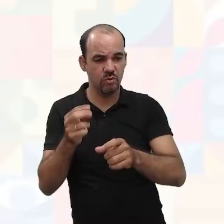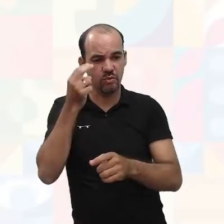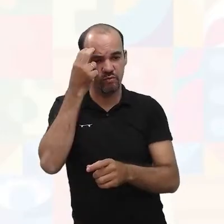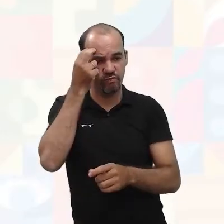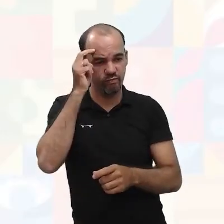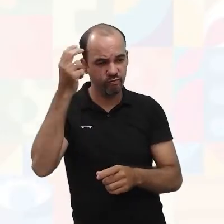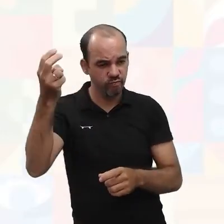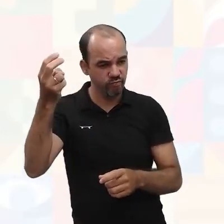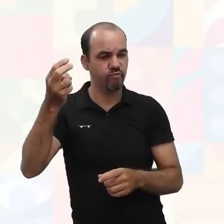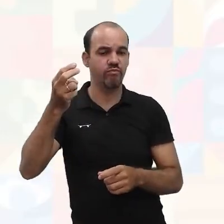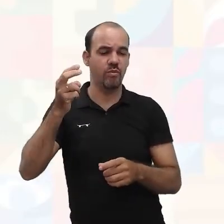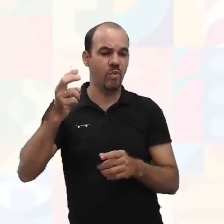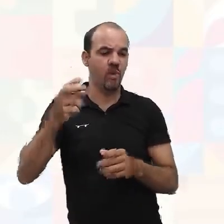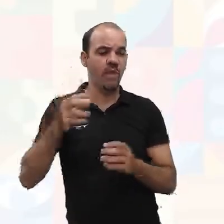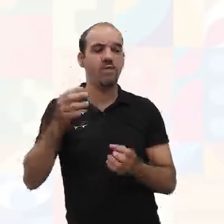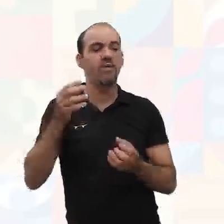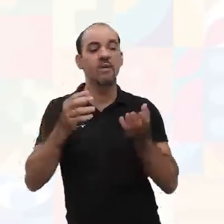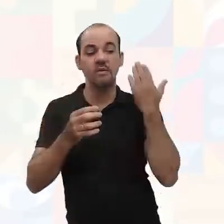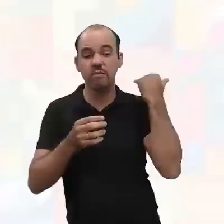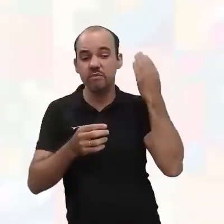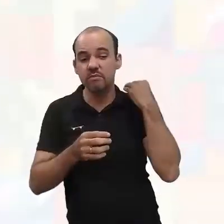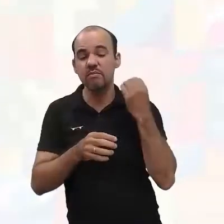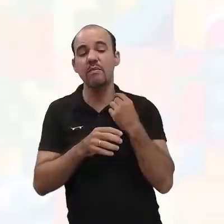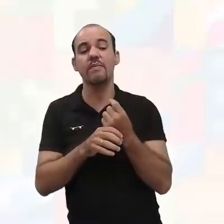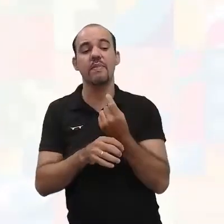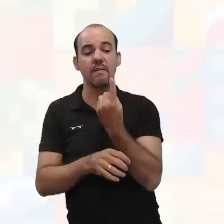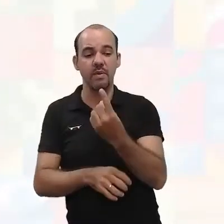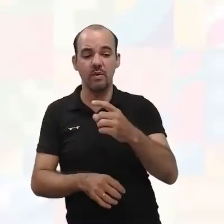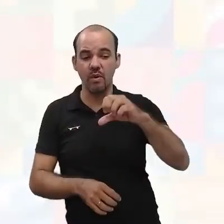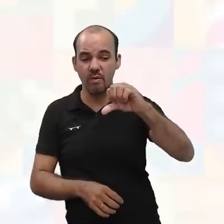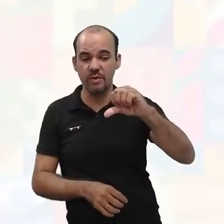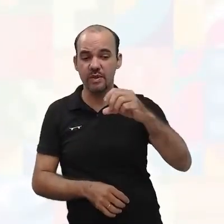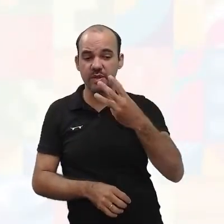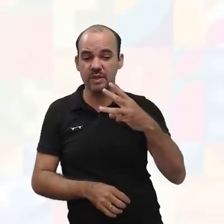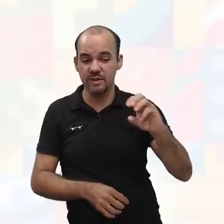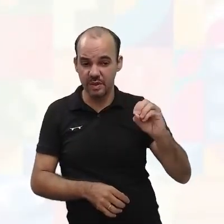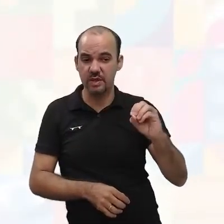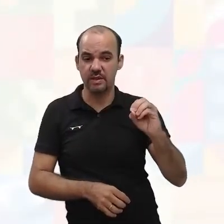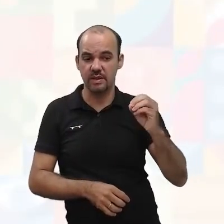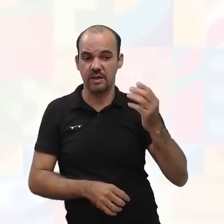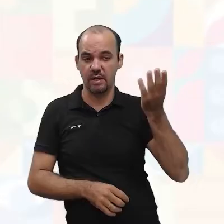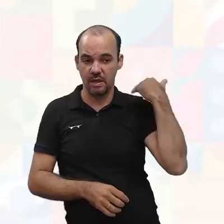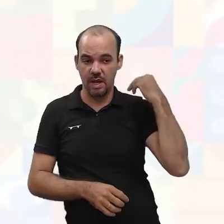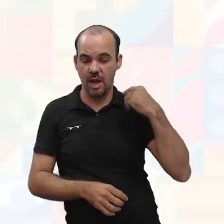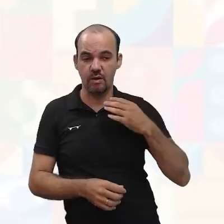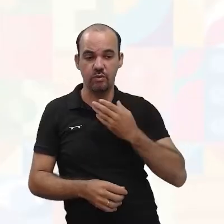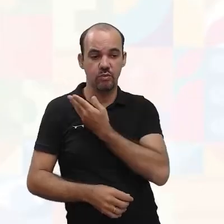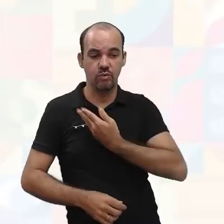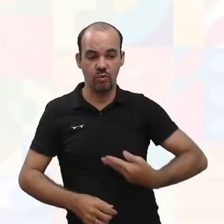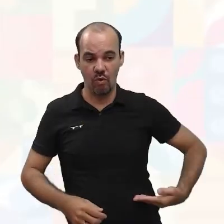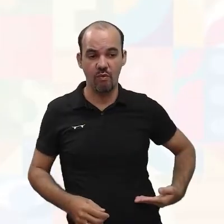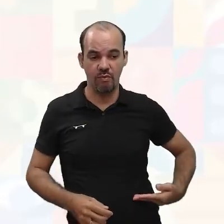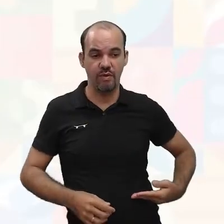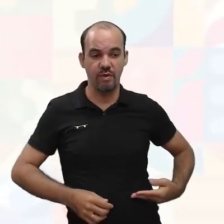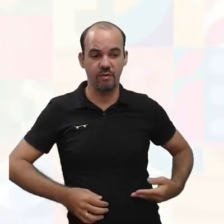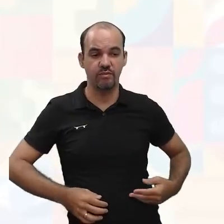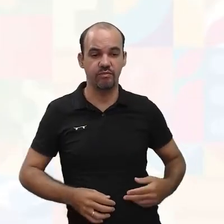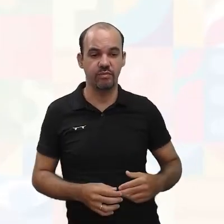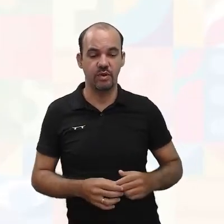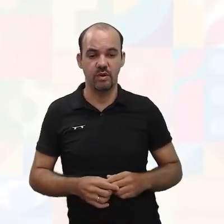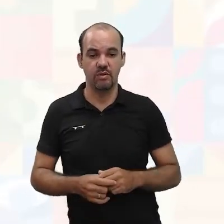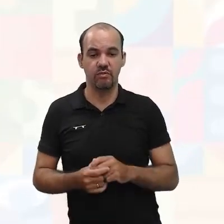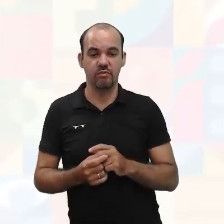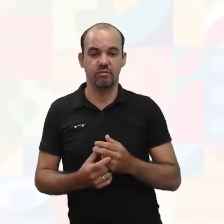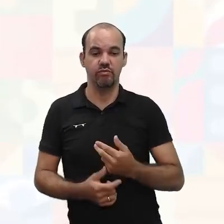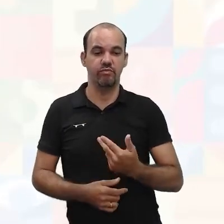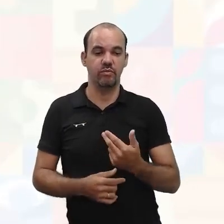de 30, em plena ascensão, né, do governo ditatorial do então presidente Getúlio Vargas, diga-se de passagem,